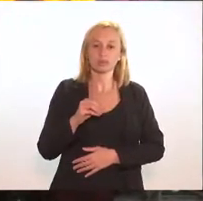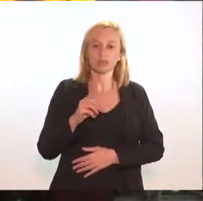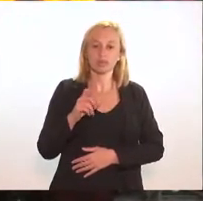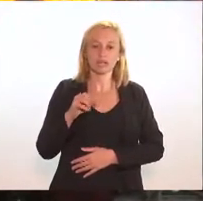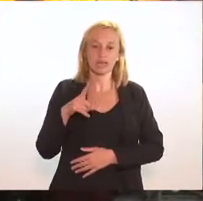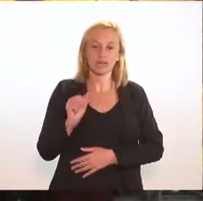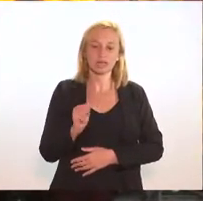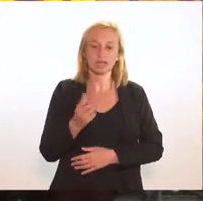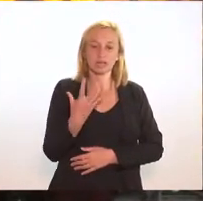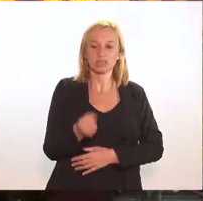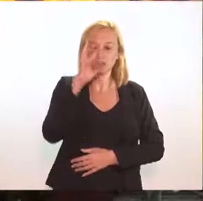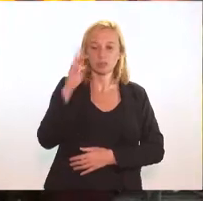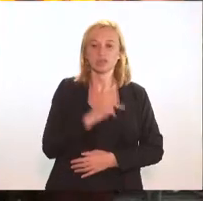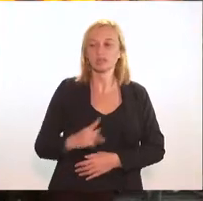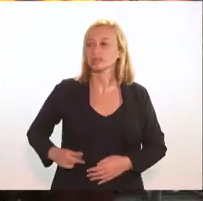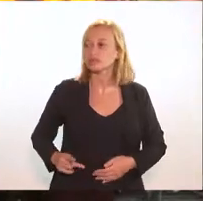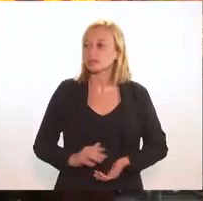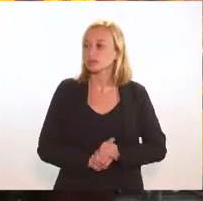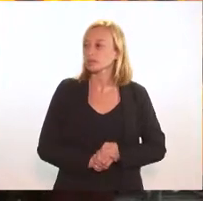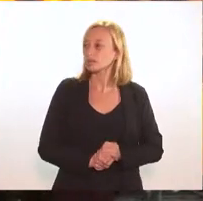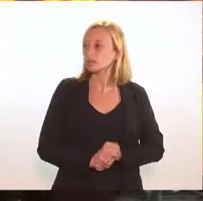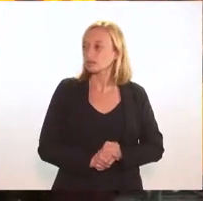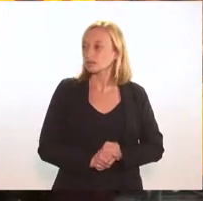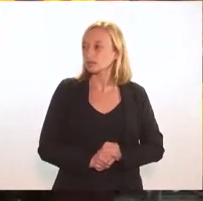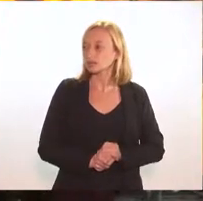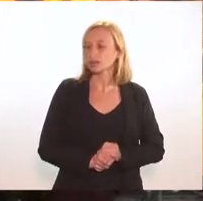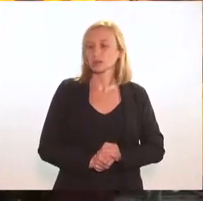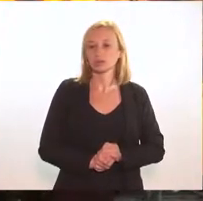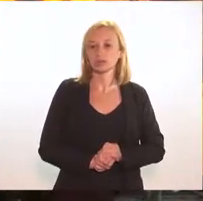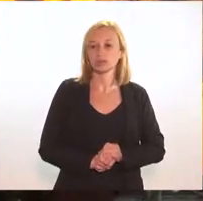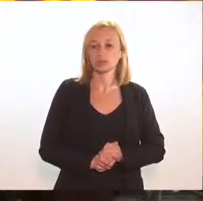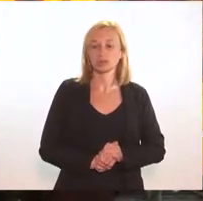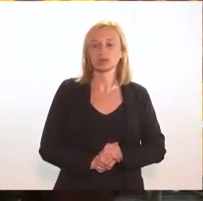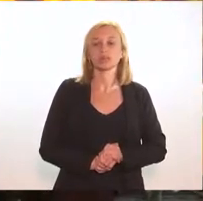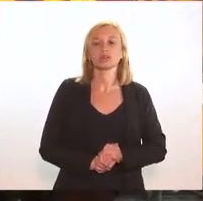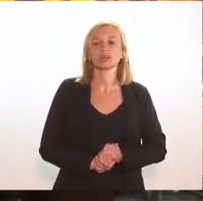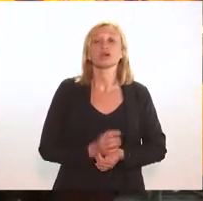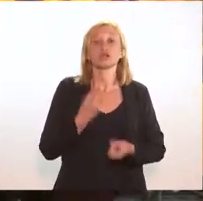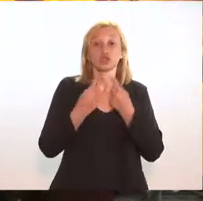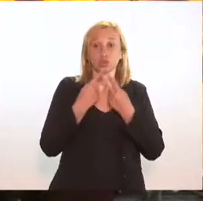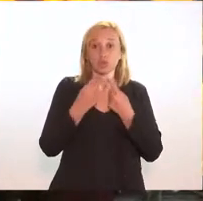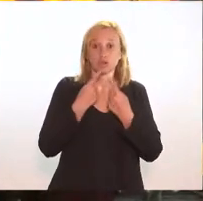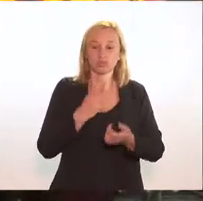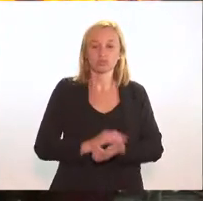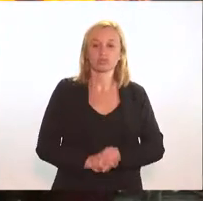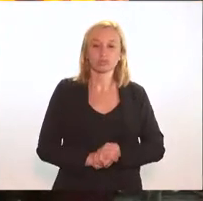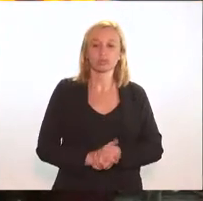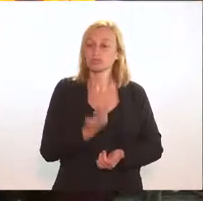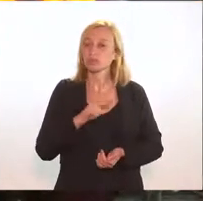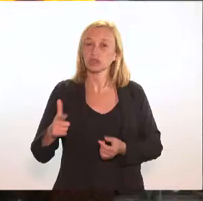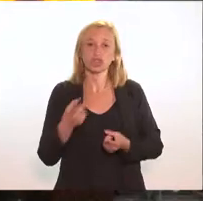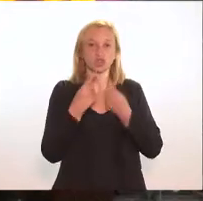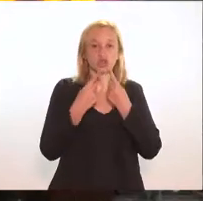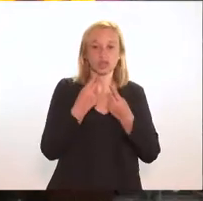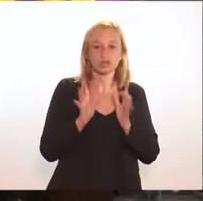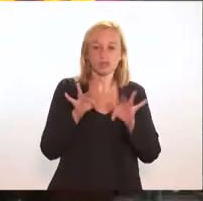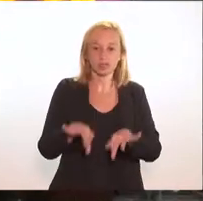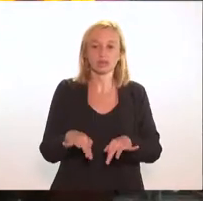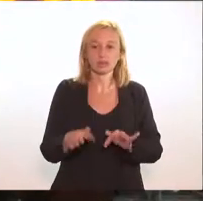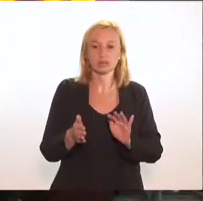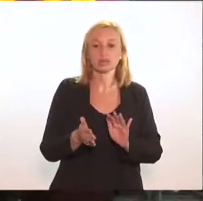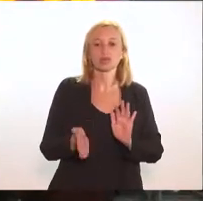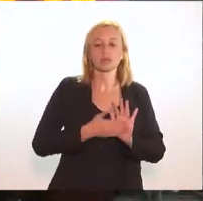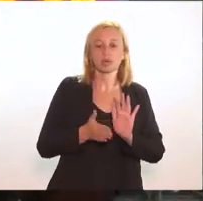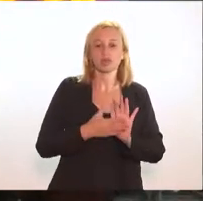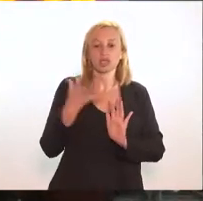Parecer favorável, senhor presidente. Com os pareceres emitidos em discussão. Havendo que queira discutir, encerra a discussão. A